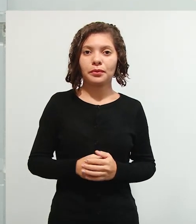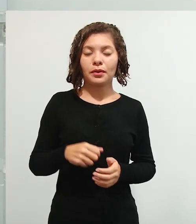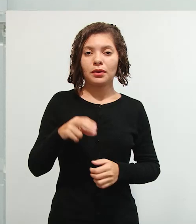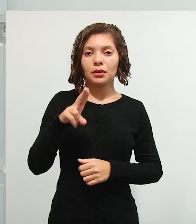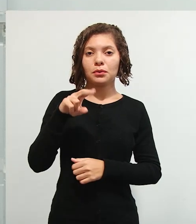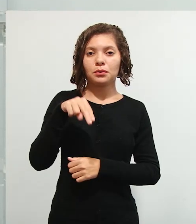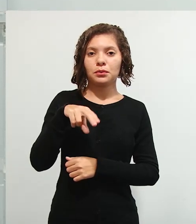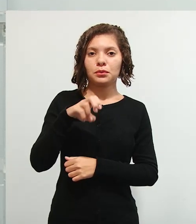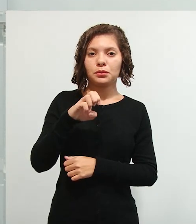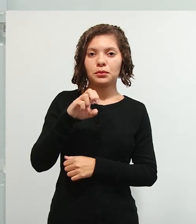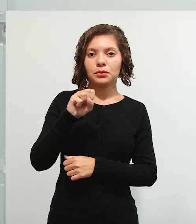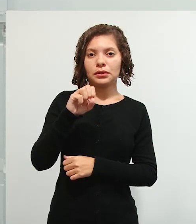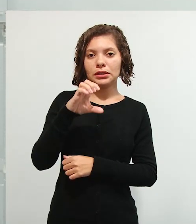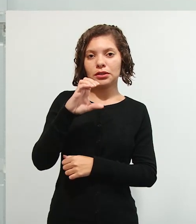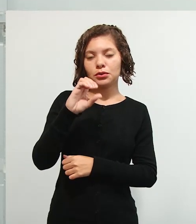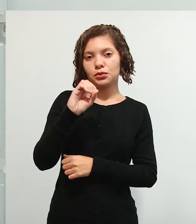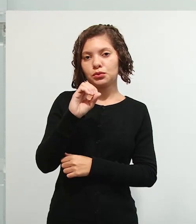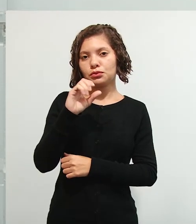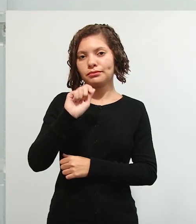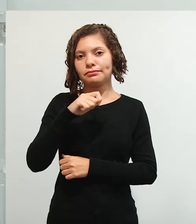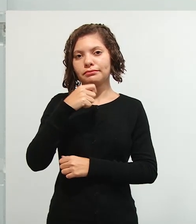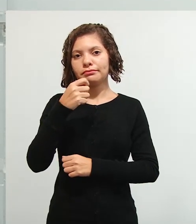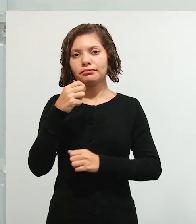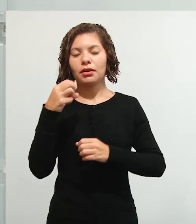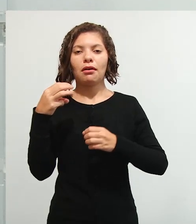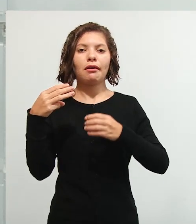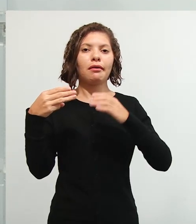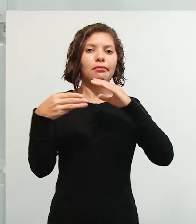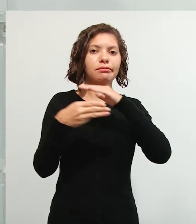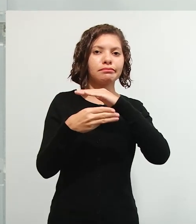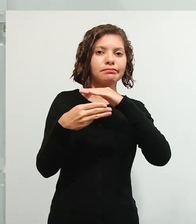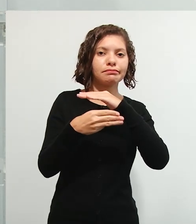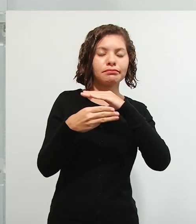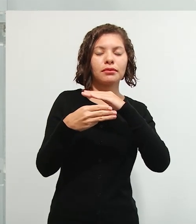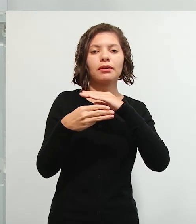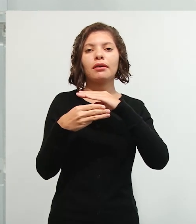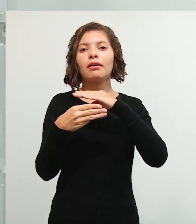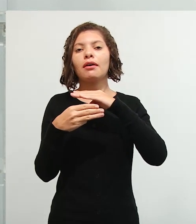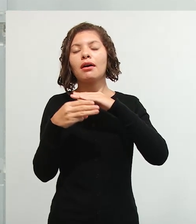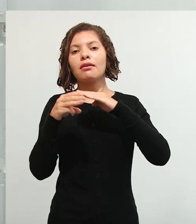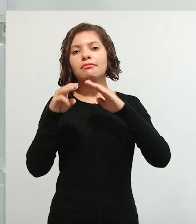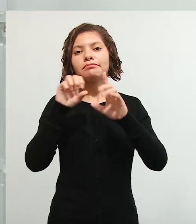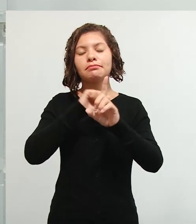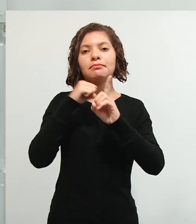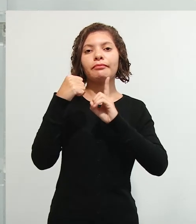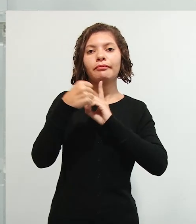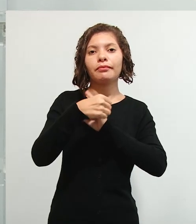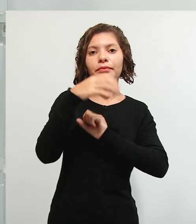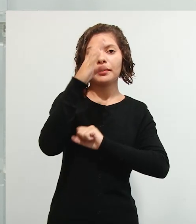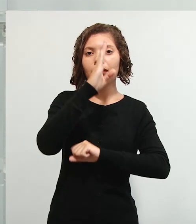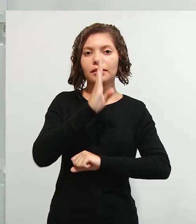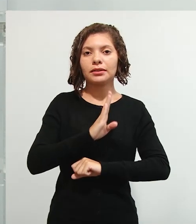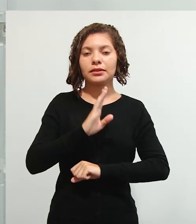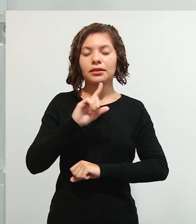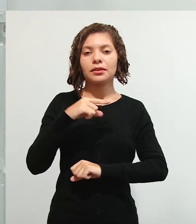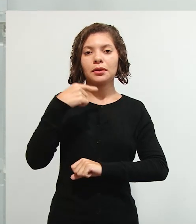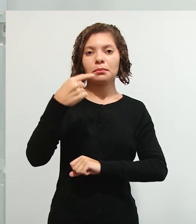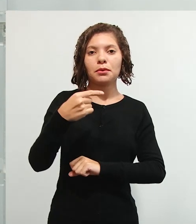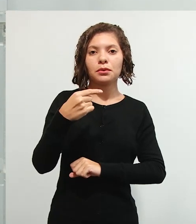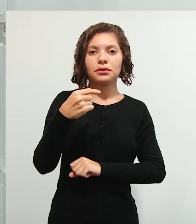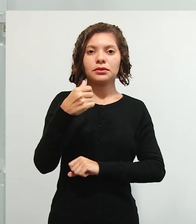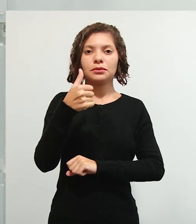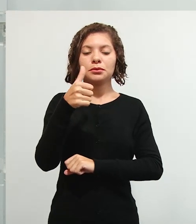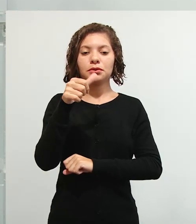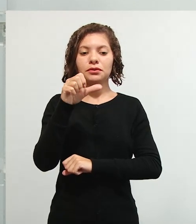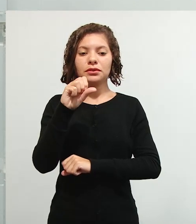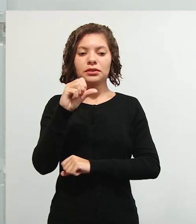pela Unesco foi a sociedade brasileira. E isso gerou, em 1951, o chamado Projeto Unesco,